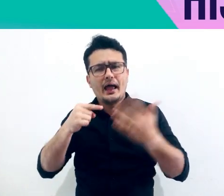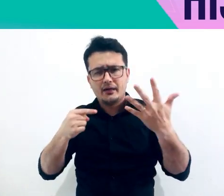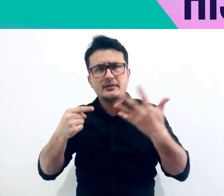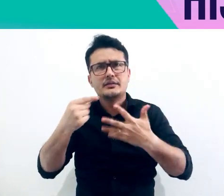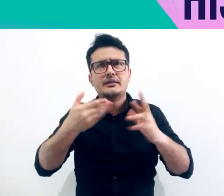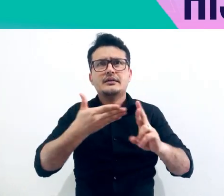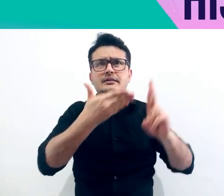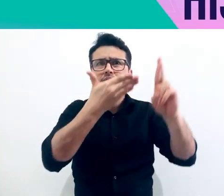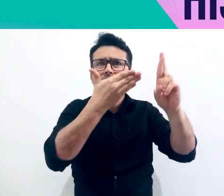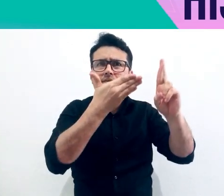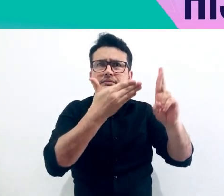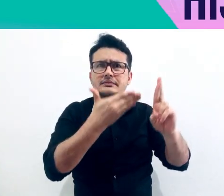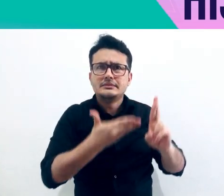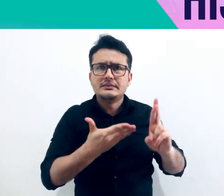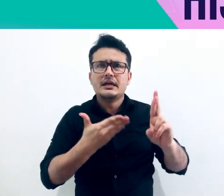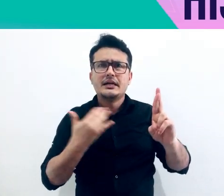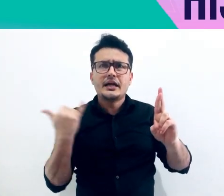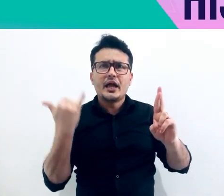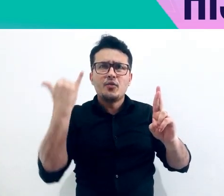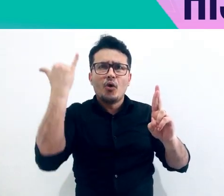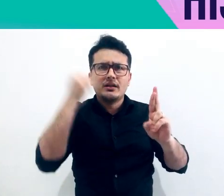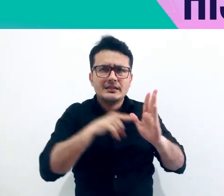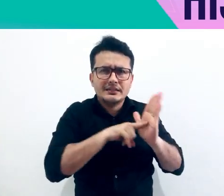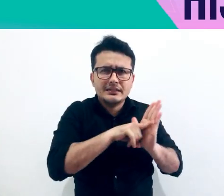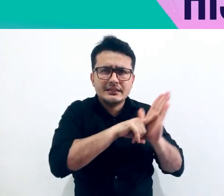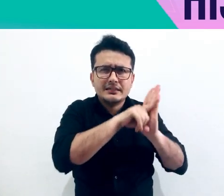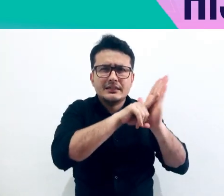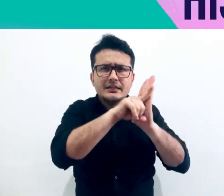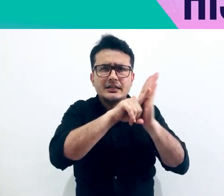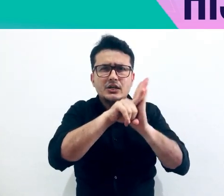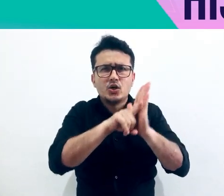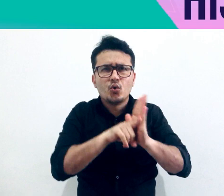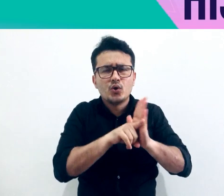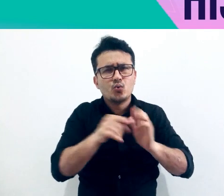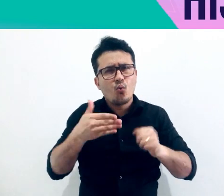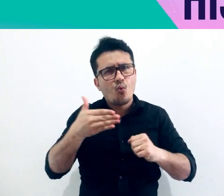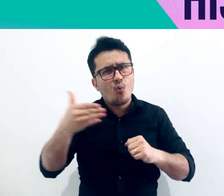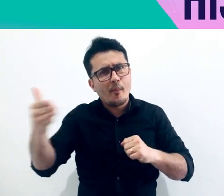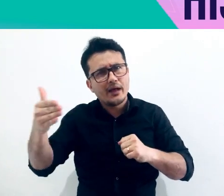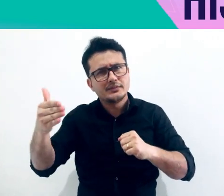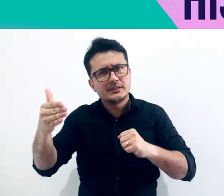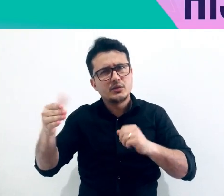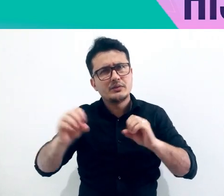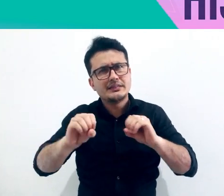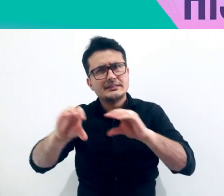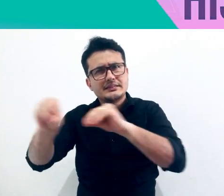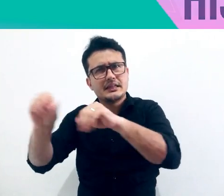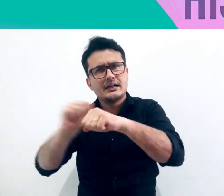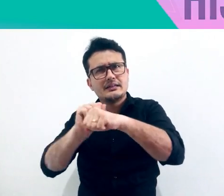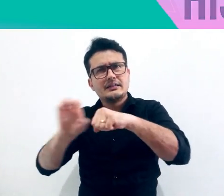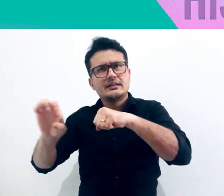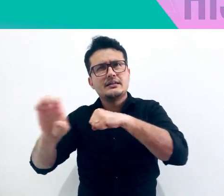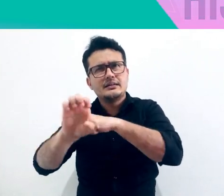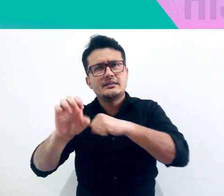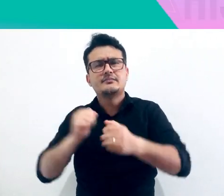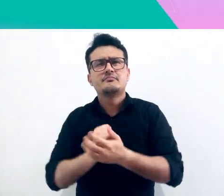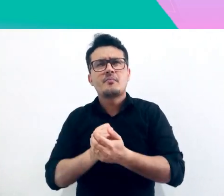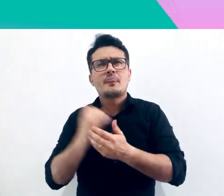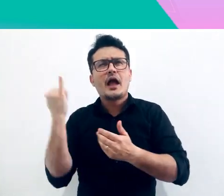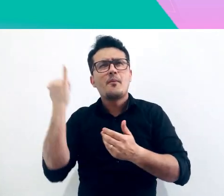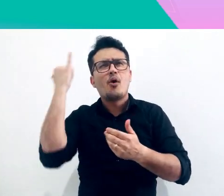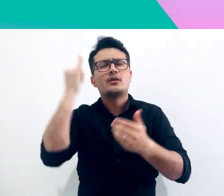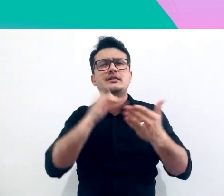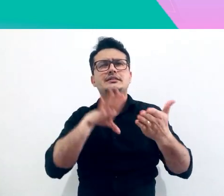orientações dos documentos. Esses são os referenciais importantes a serem consultados quando atuamos no